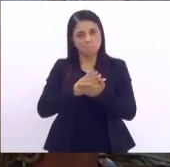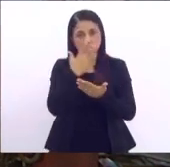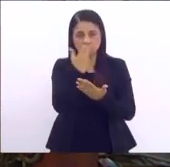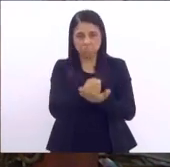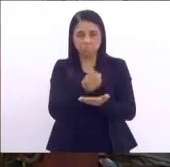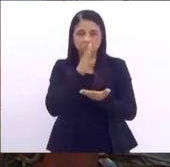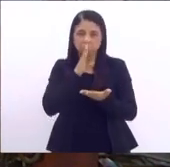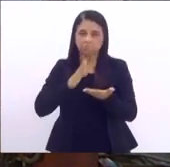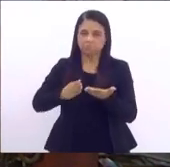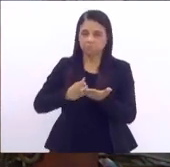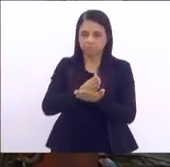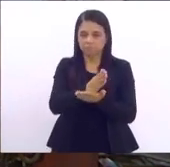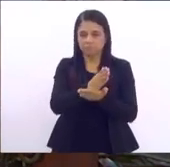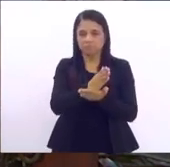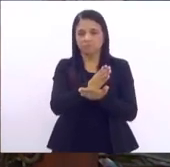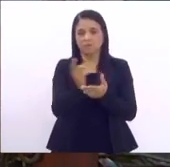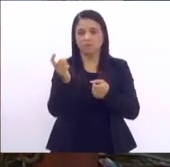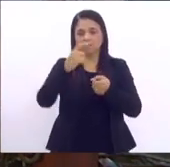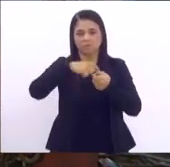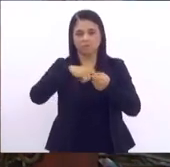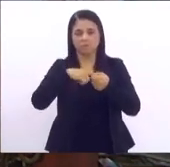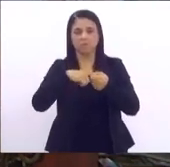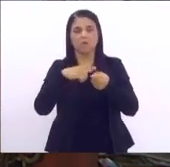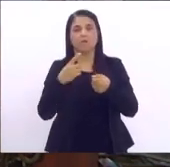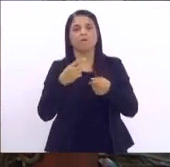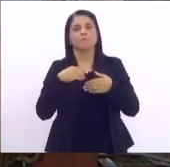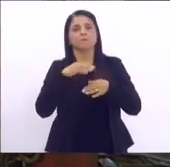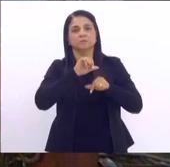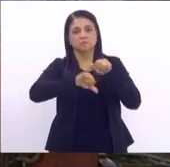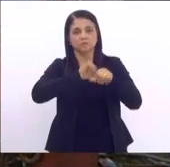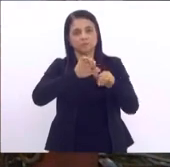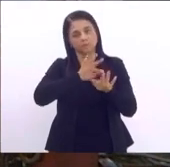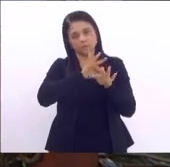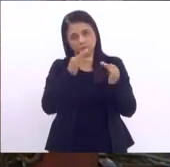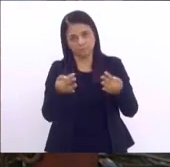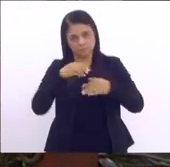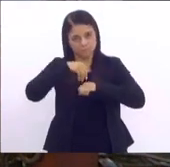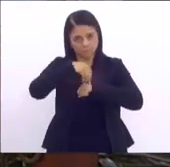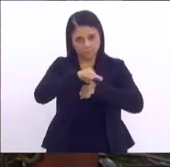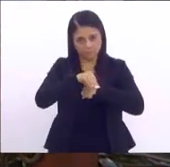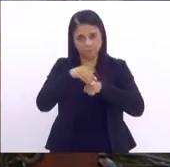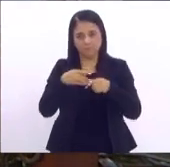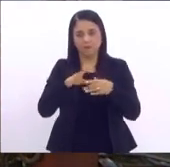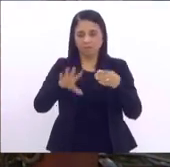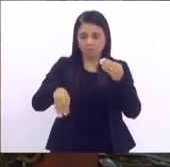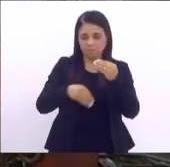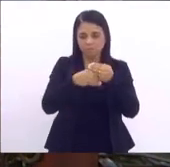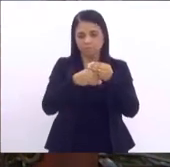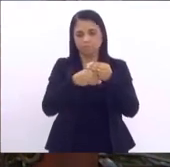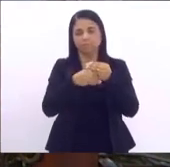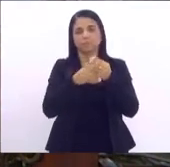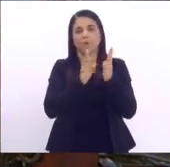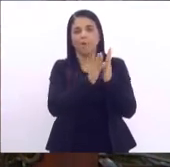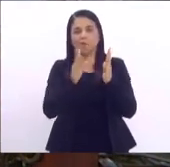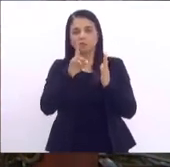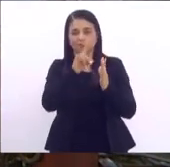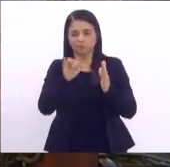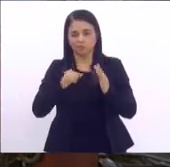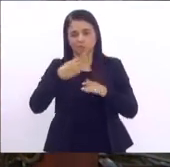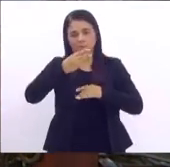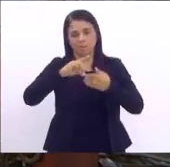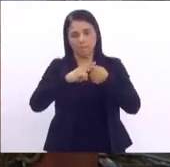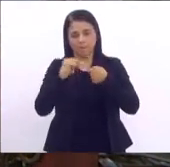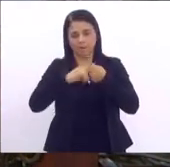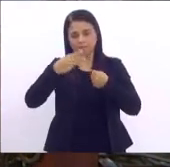retorno ao autor para Transformação e Indicação Simples. Incluído na ordem do dia, de acordo com o parágrafo 3º do artigo 47 do